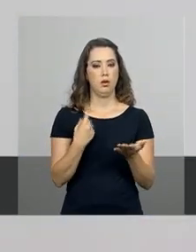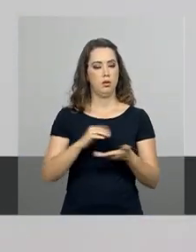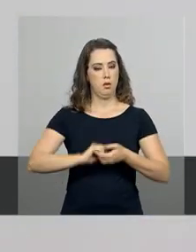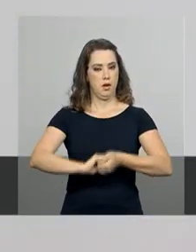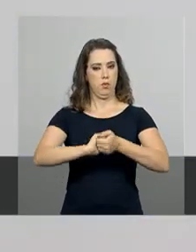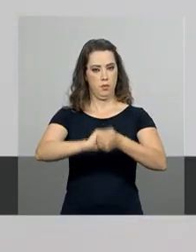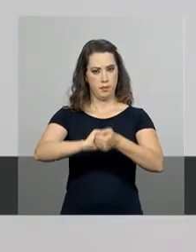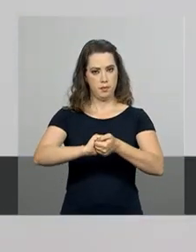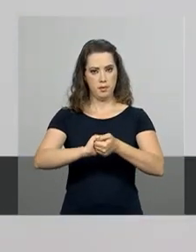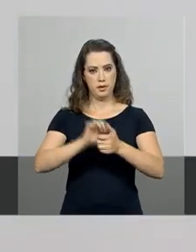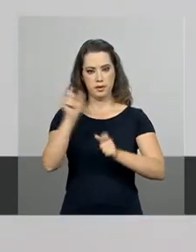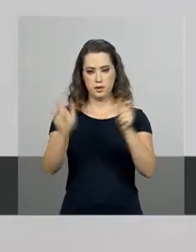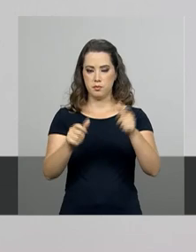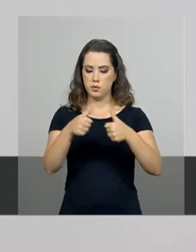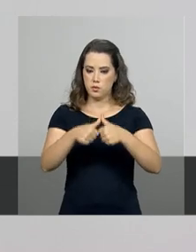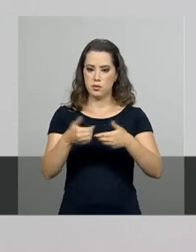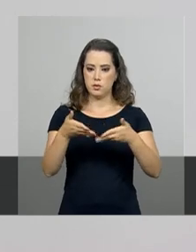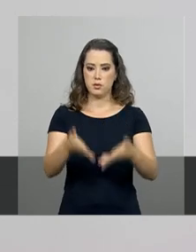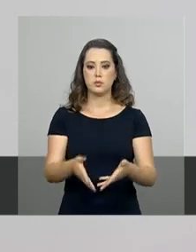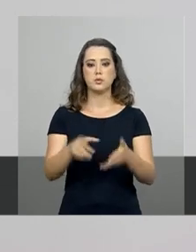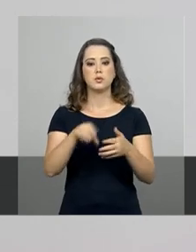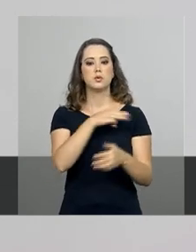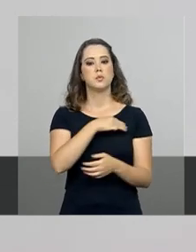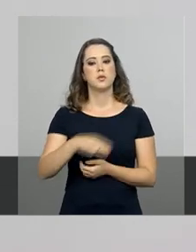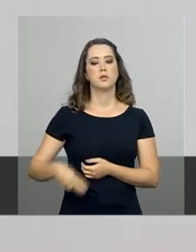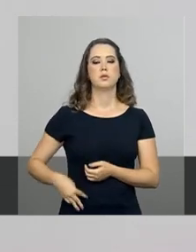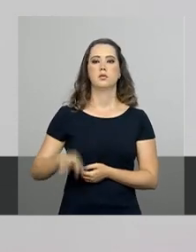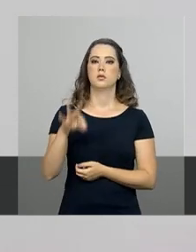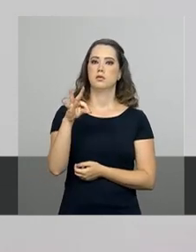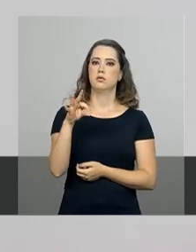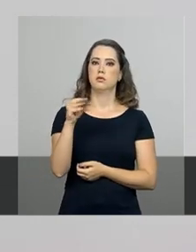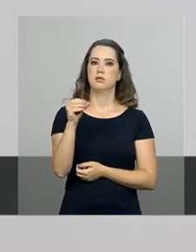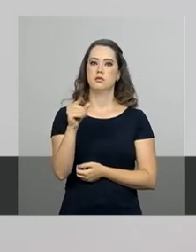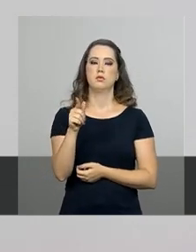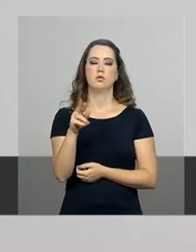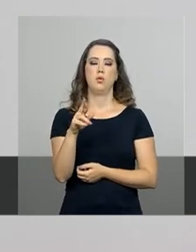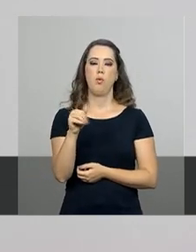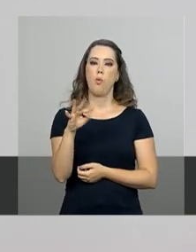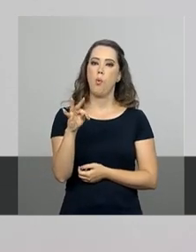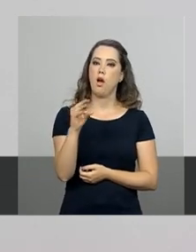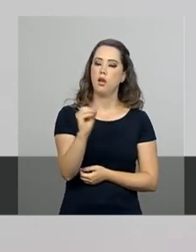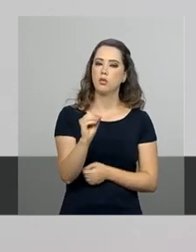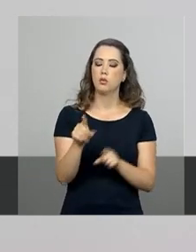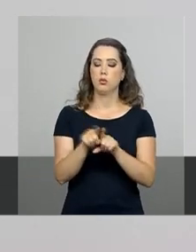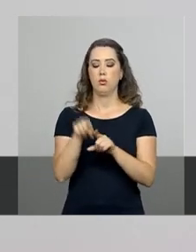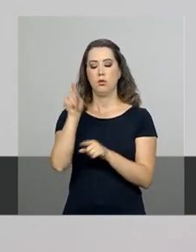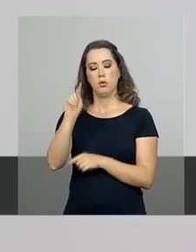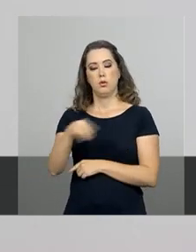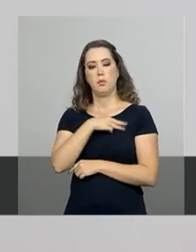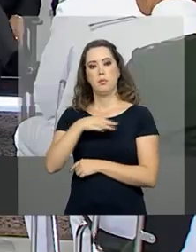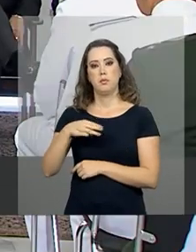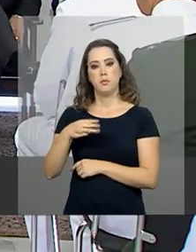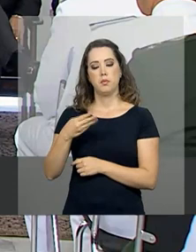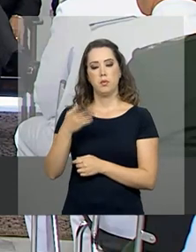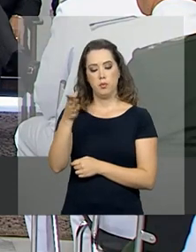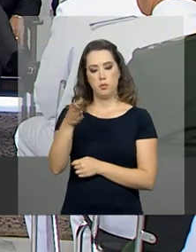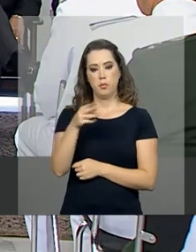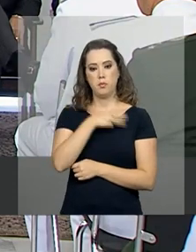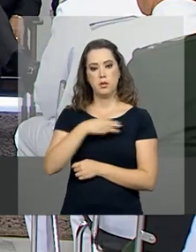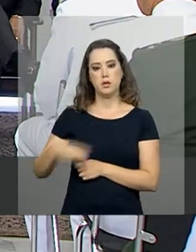a todos os presentes ministro torquato jardim ministro de estado da justiça raul jugmann